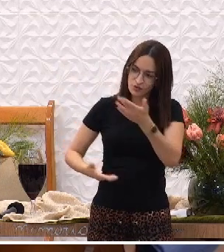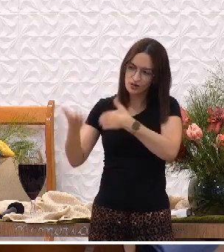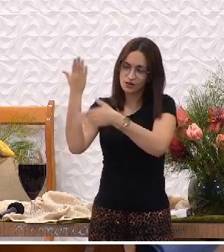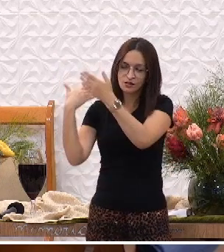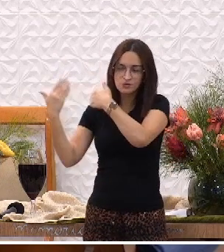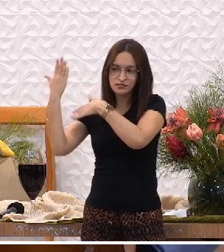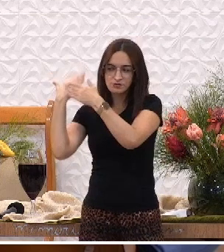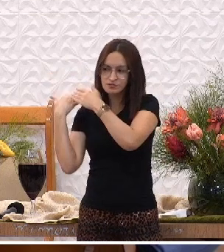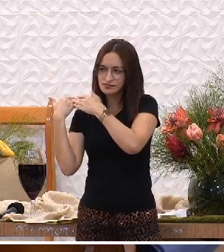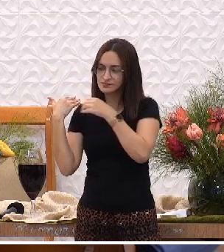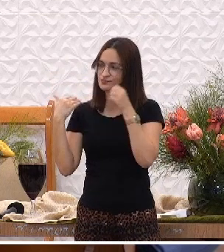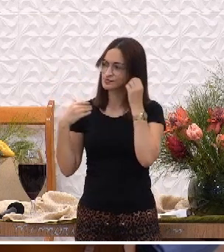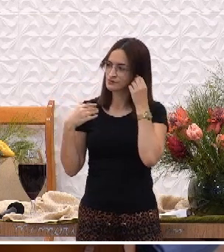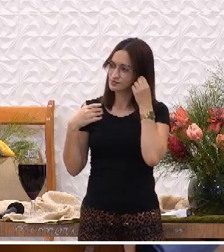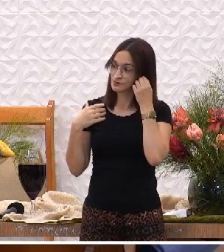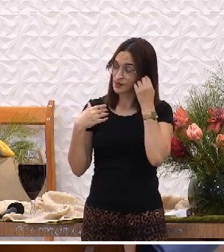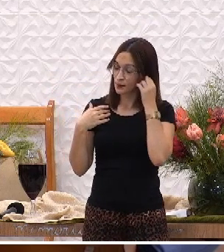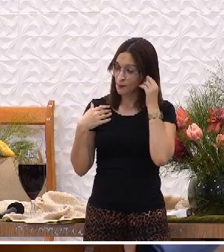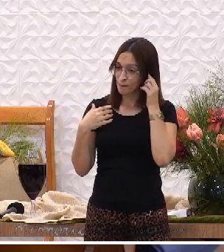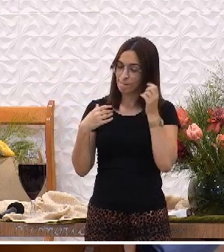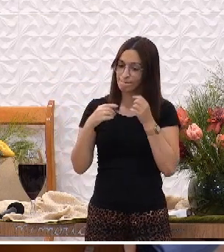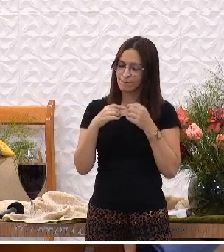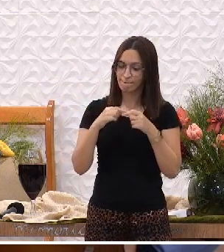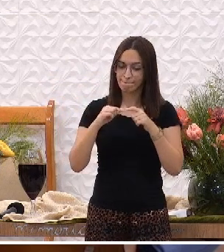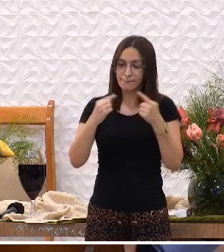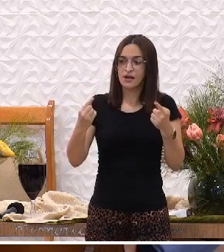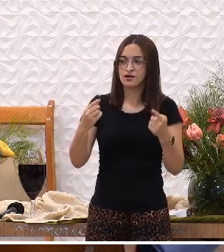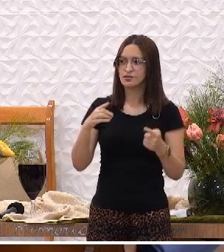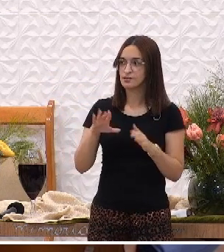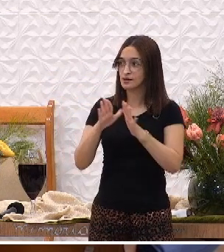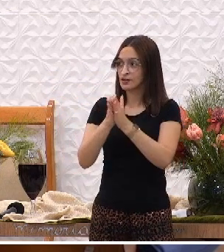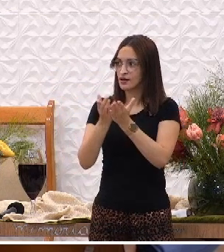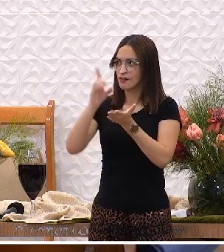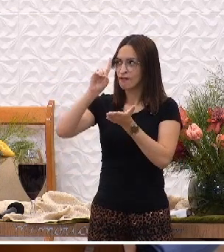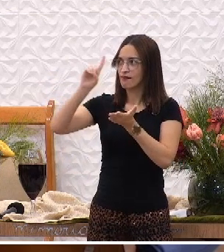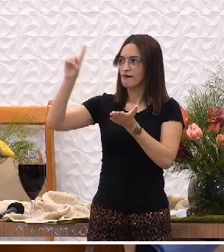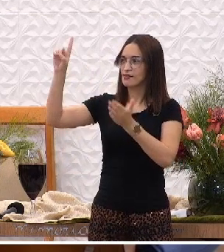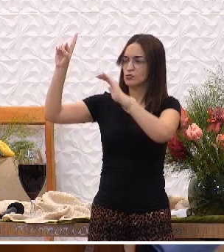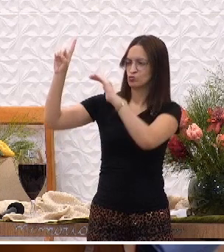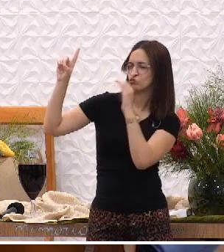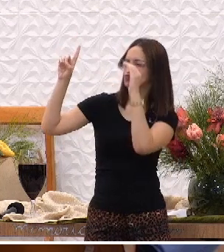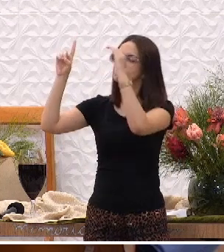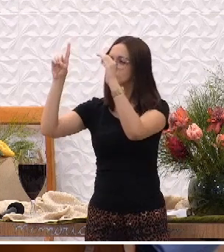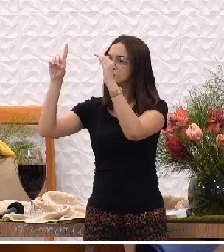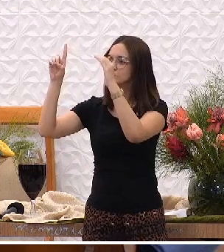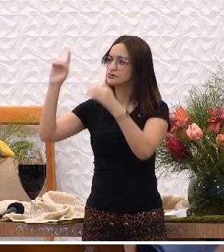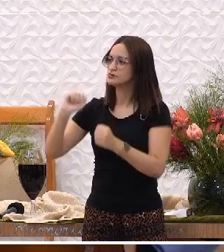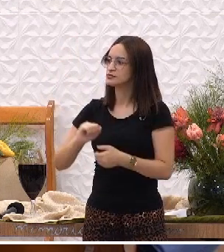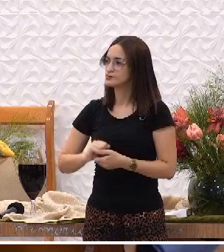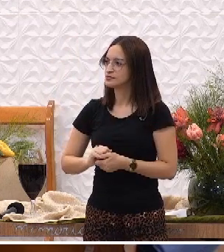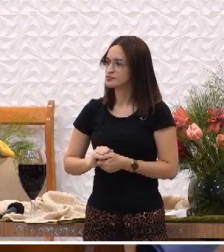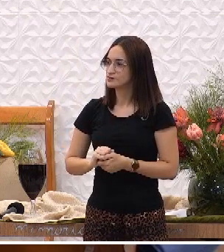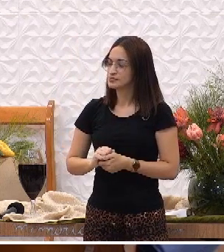Escrituras, mas jamais pode ser superior à autoridade das próprias Escrituras. E a autoridade das Escrituras ela também é